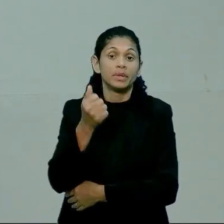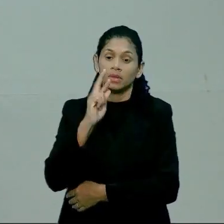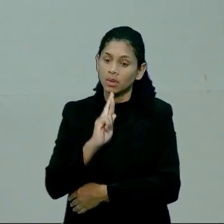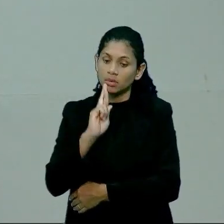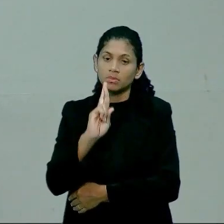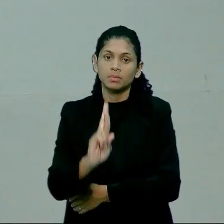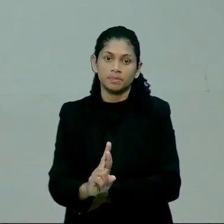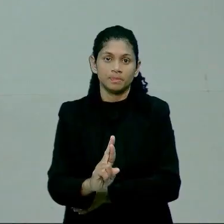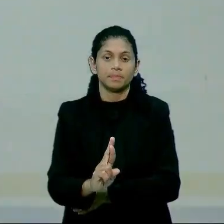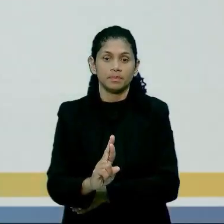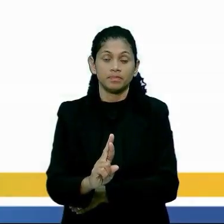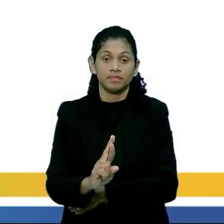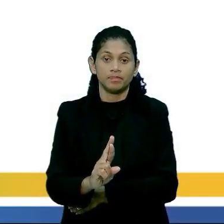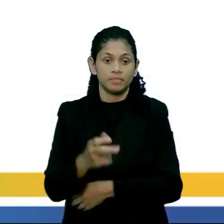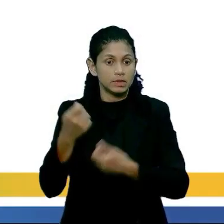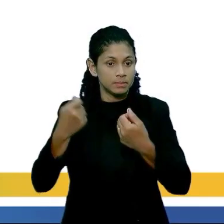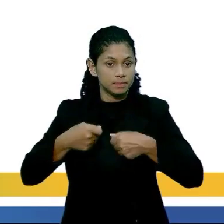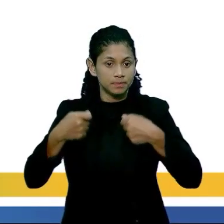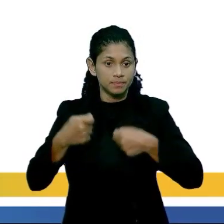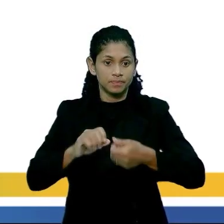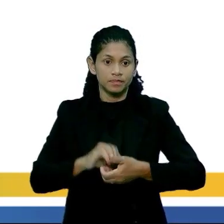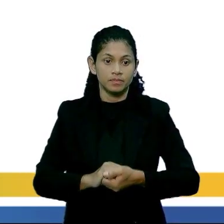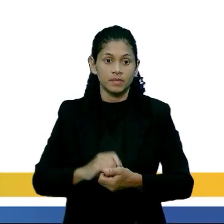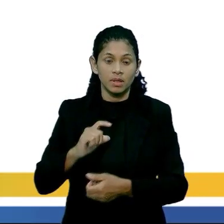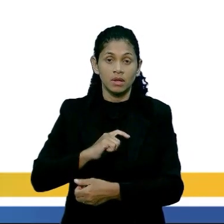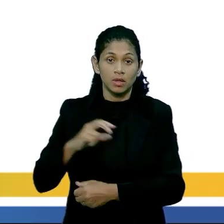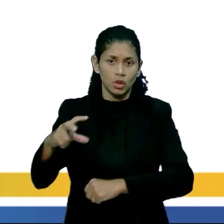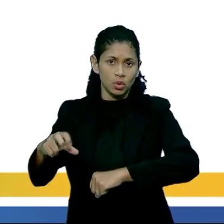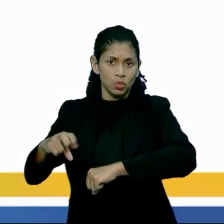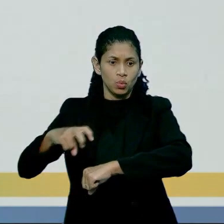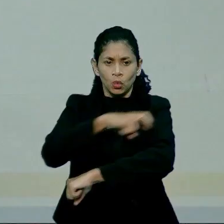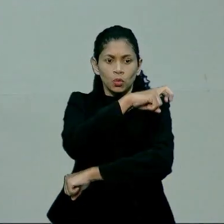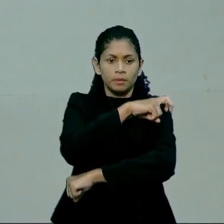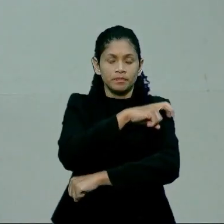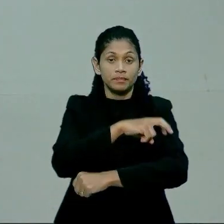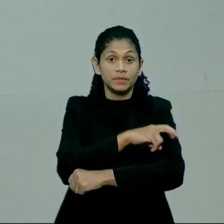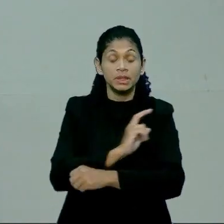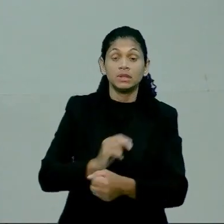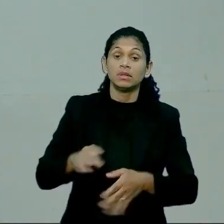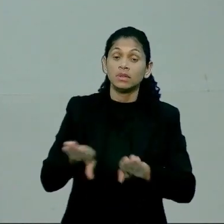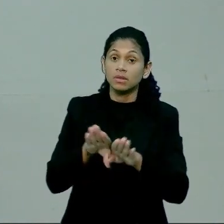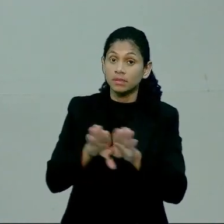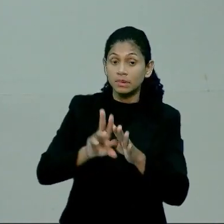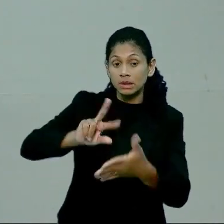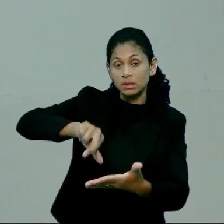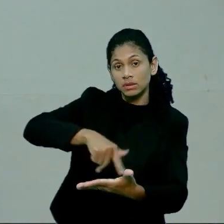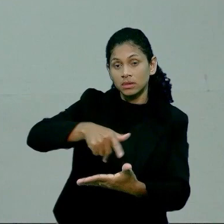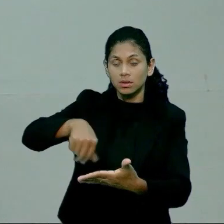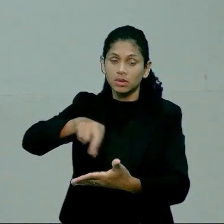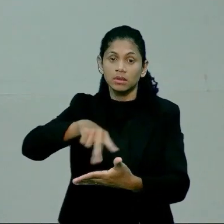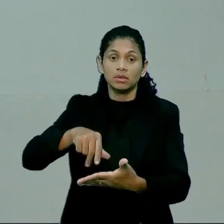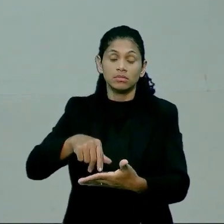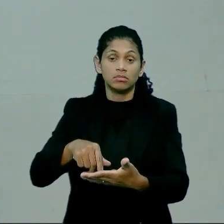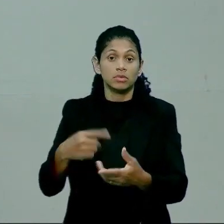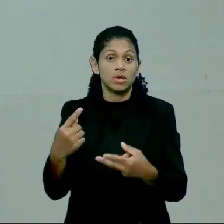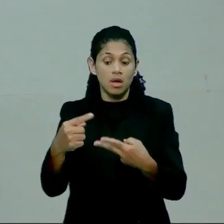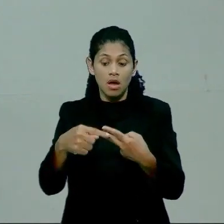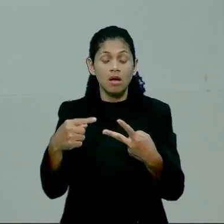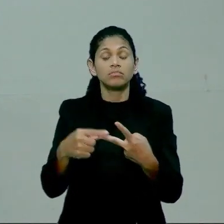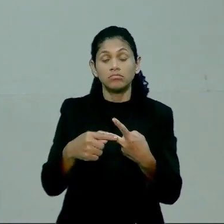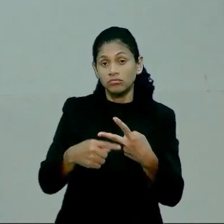para aquela necessidade, beleza? Temos corrida e dança que trabalham ambas o condicionamento físico,